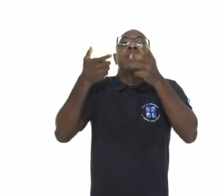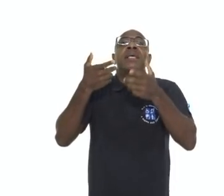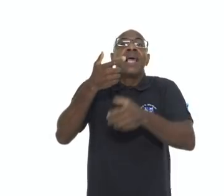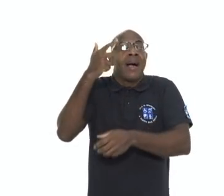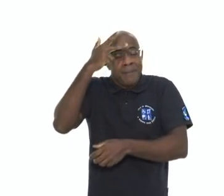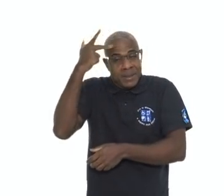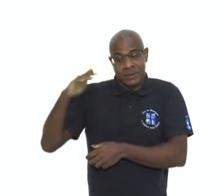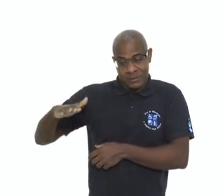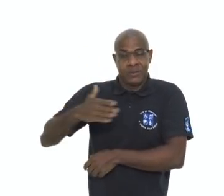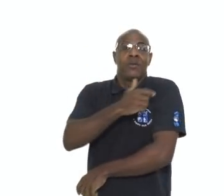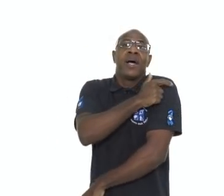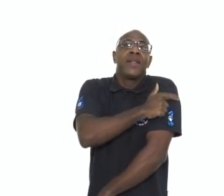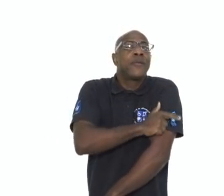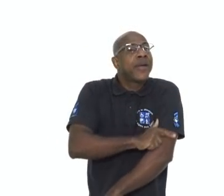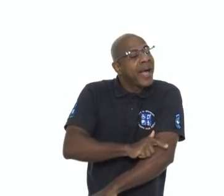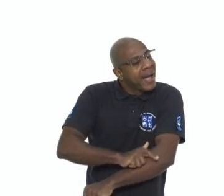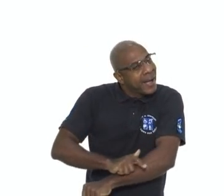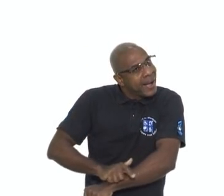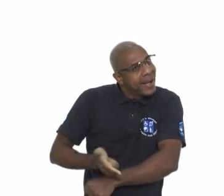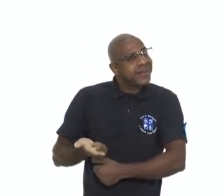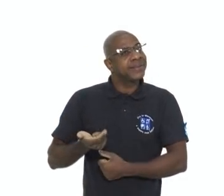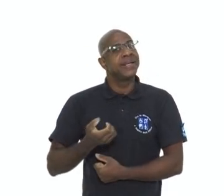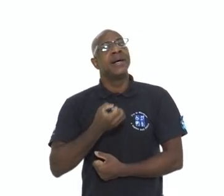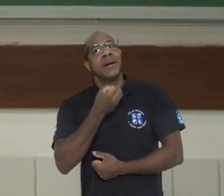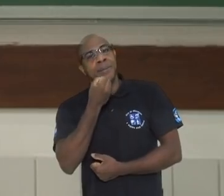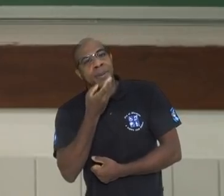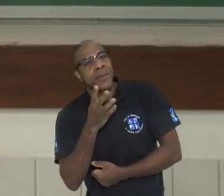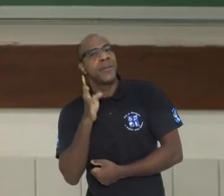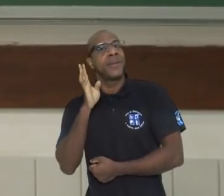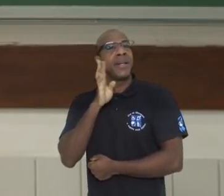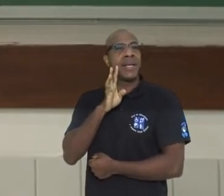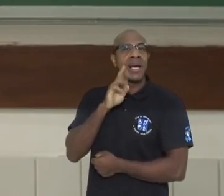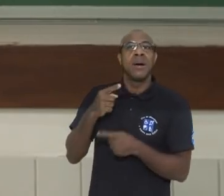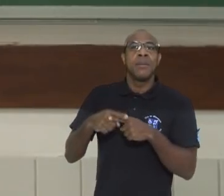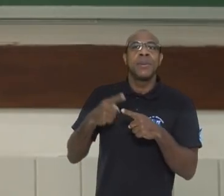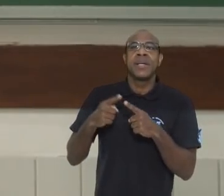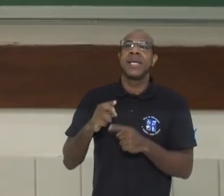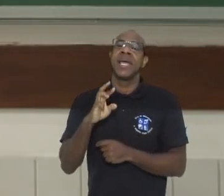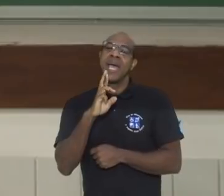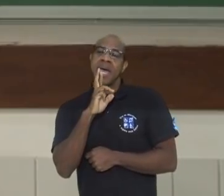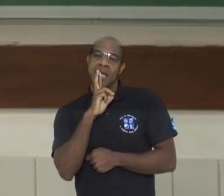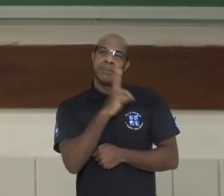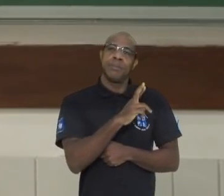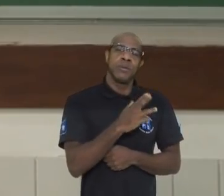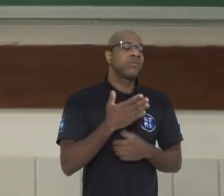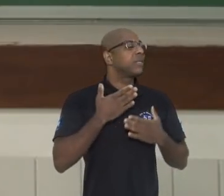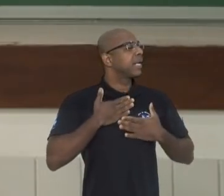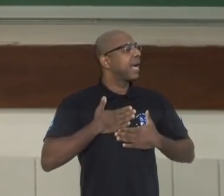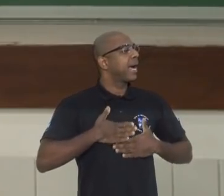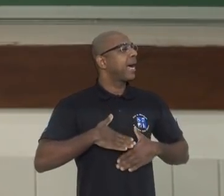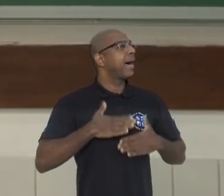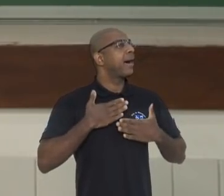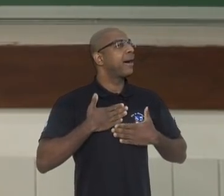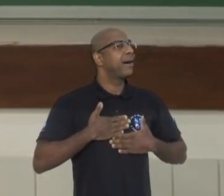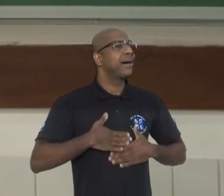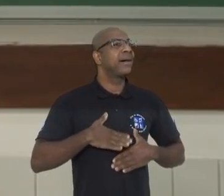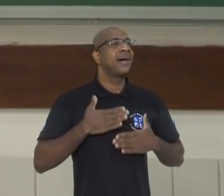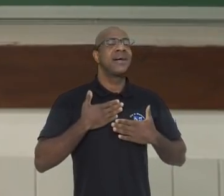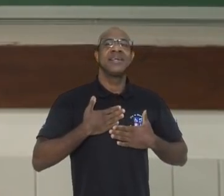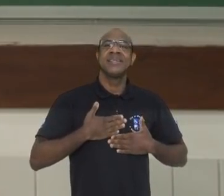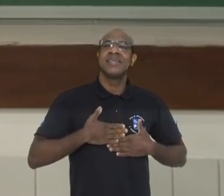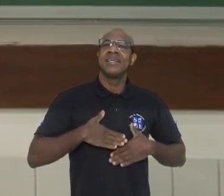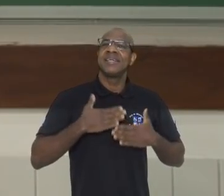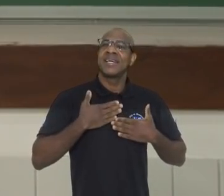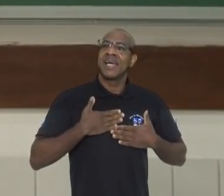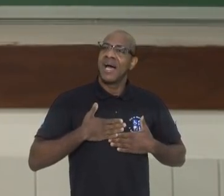e gentil, né, com os outros, porque ele responde polidamente. Polidamente quer dizer de uma